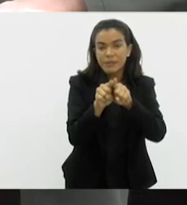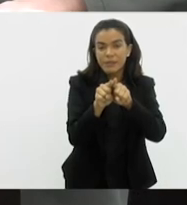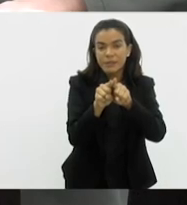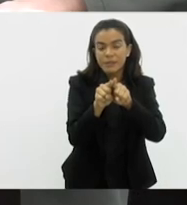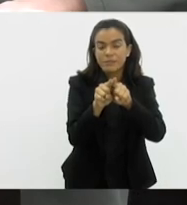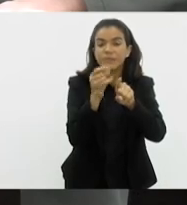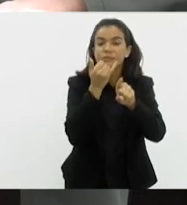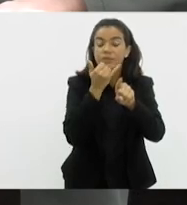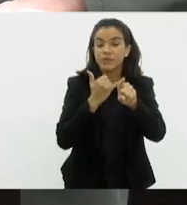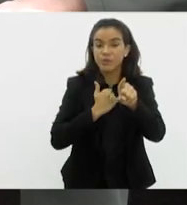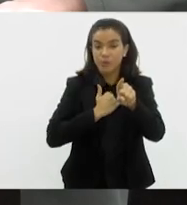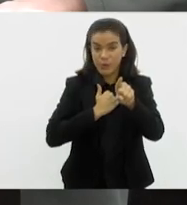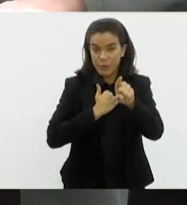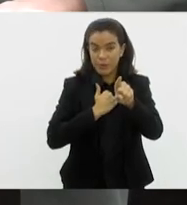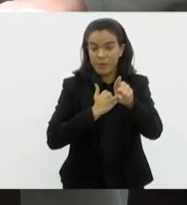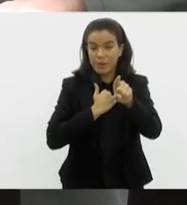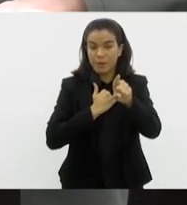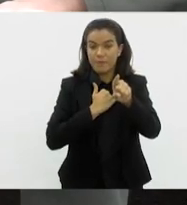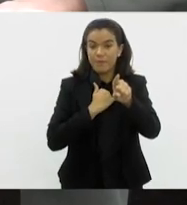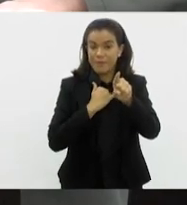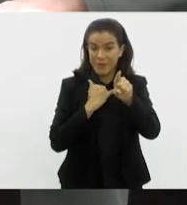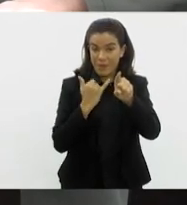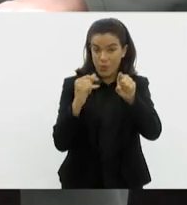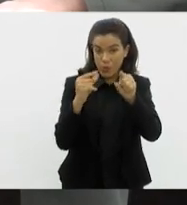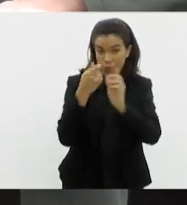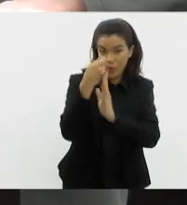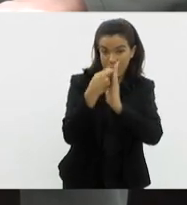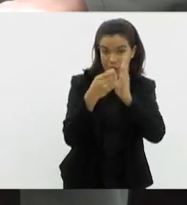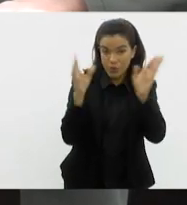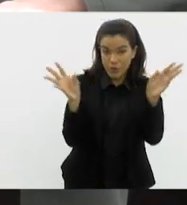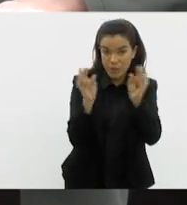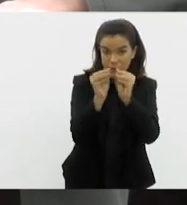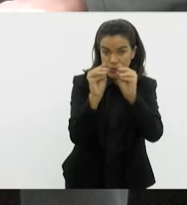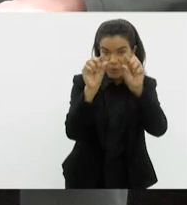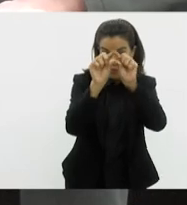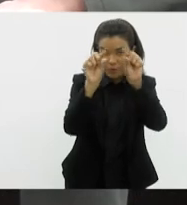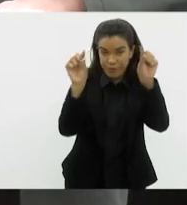Não, desculpe. Na emenda, incluindo.